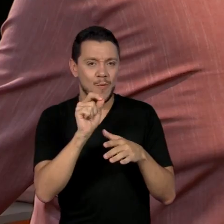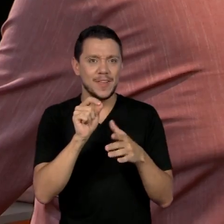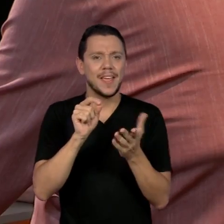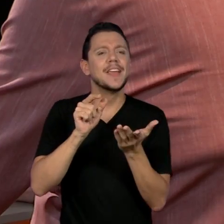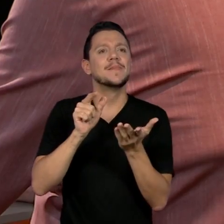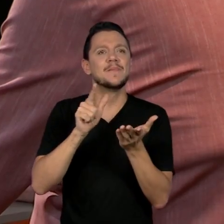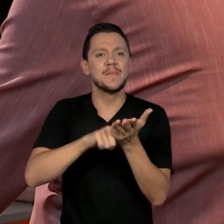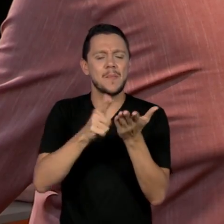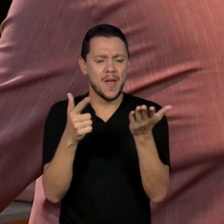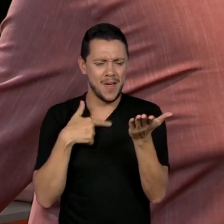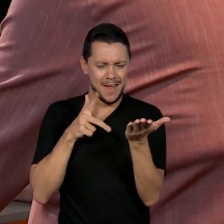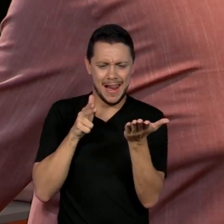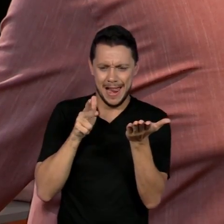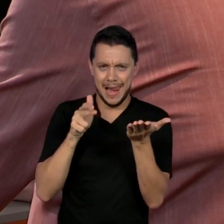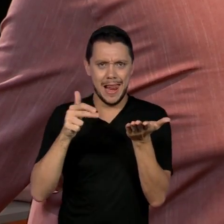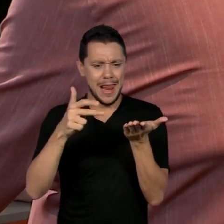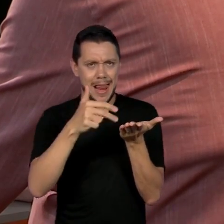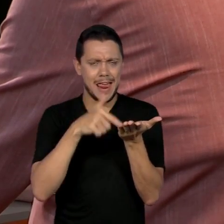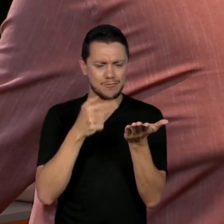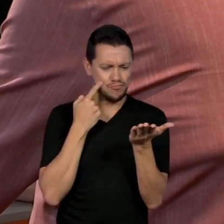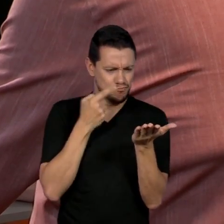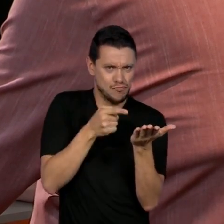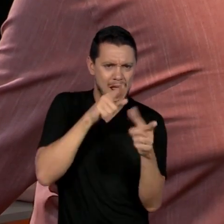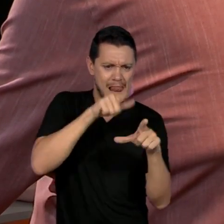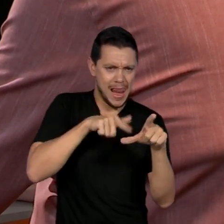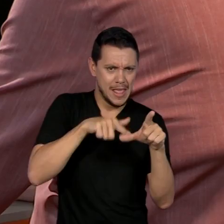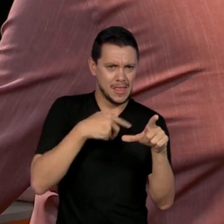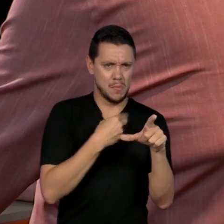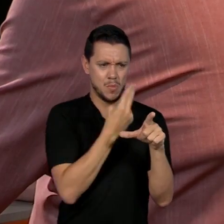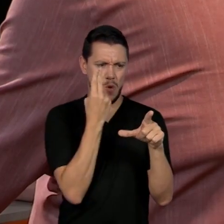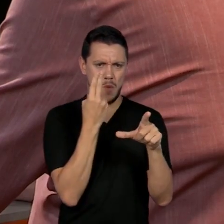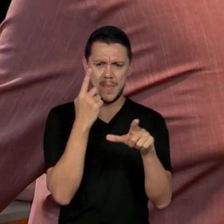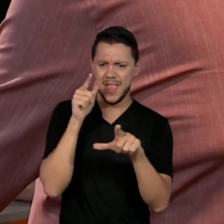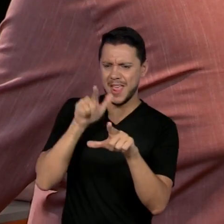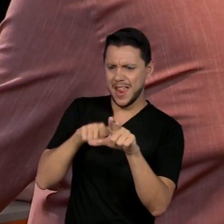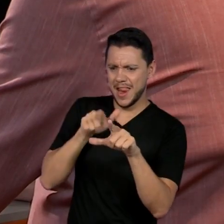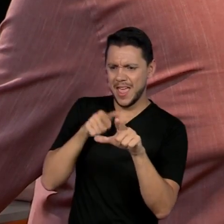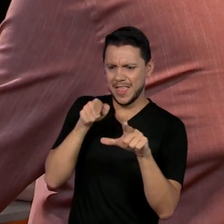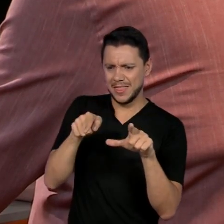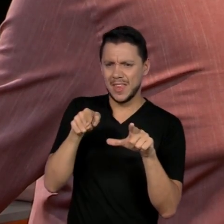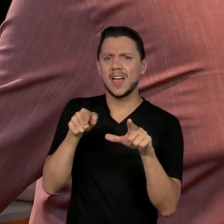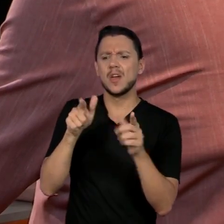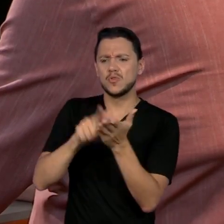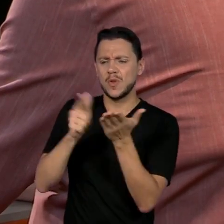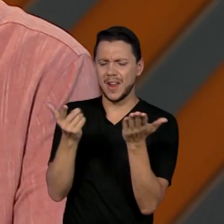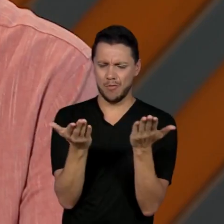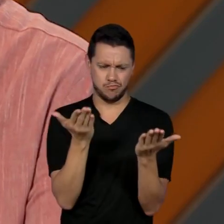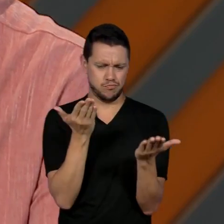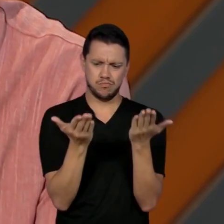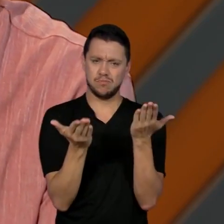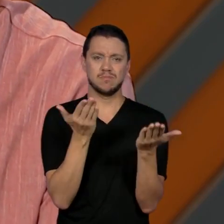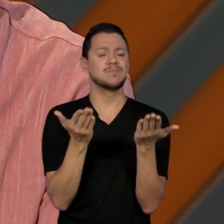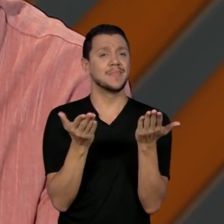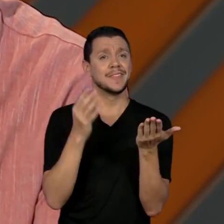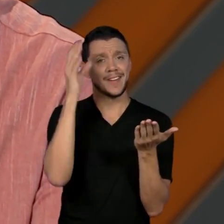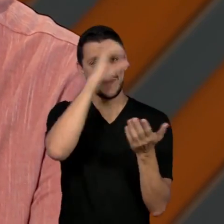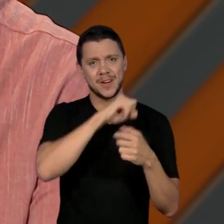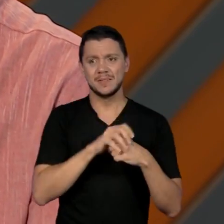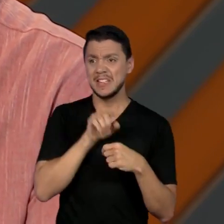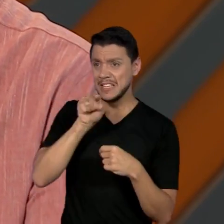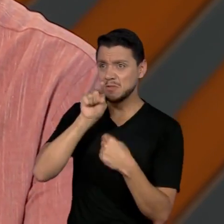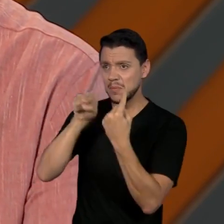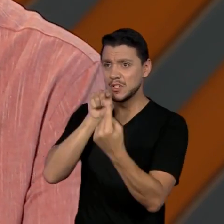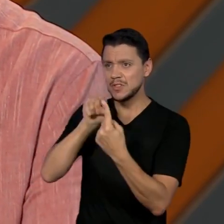retalhos, que eu cortava para comparar a letra do meu nome com a letra do jornal. Isso para aprender a